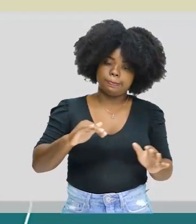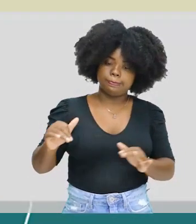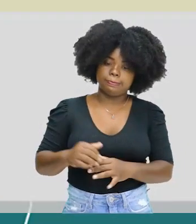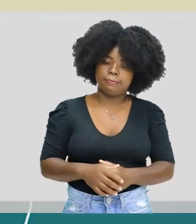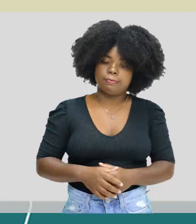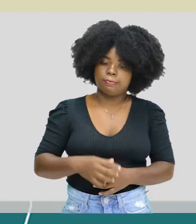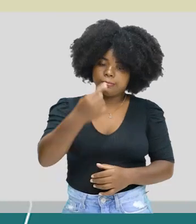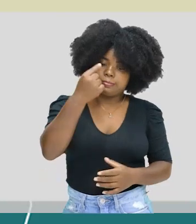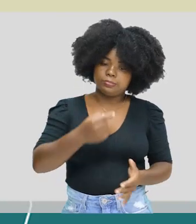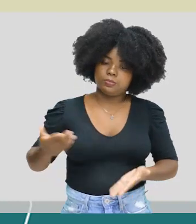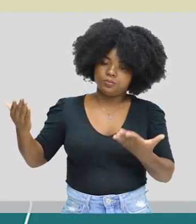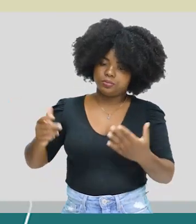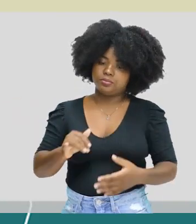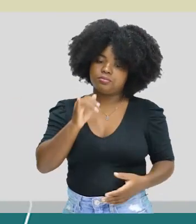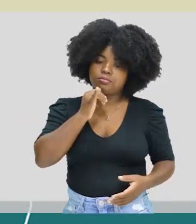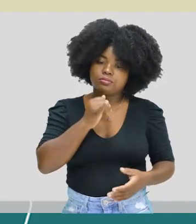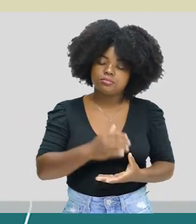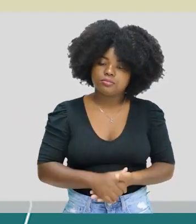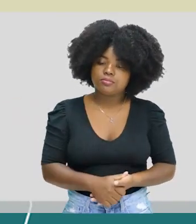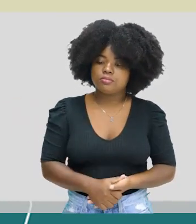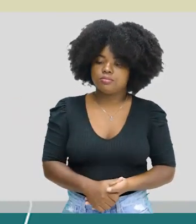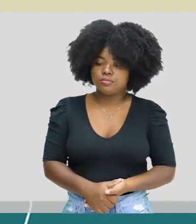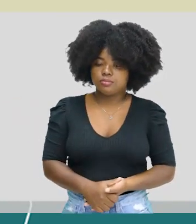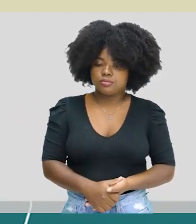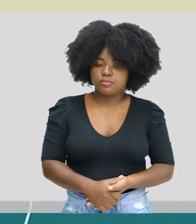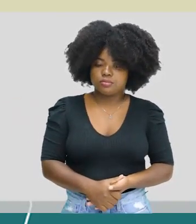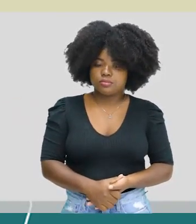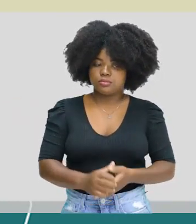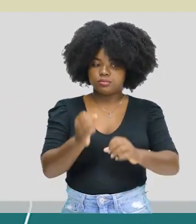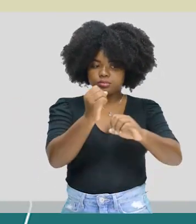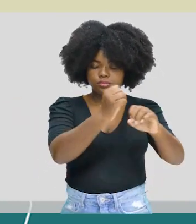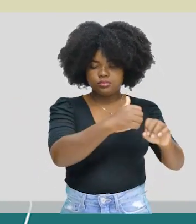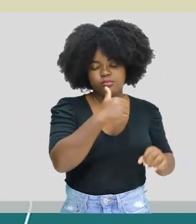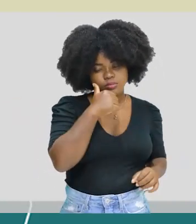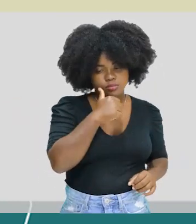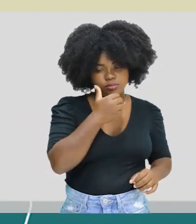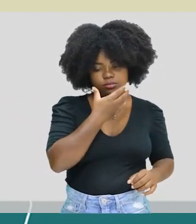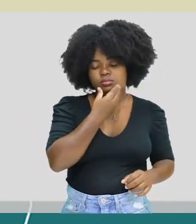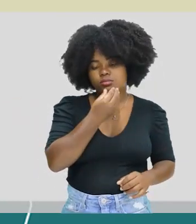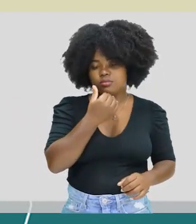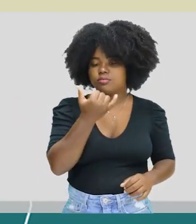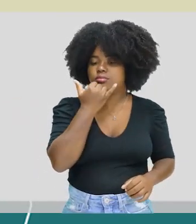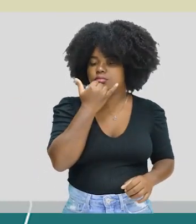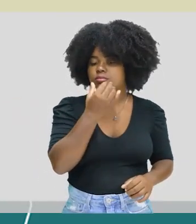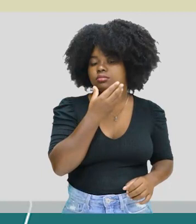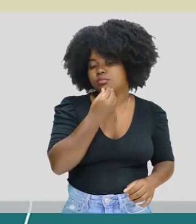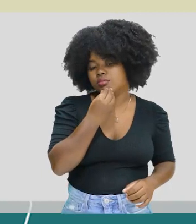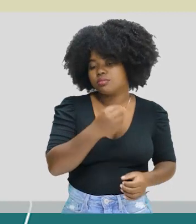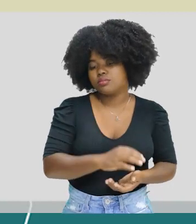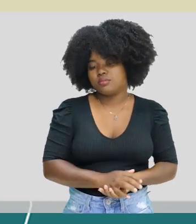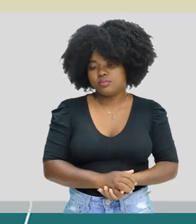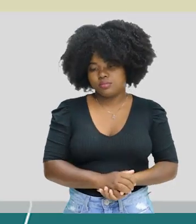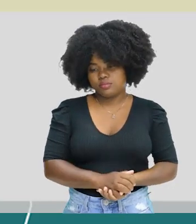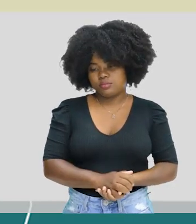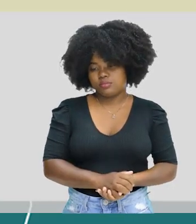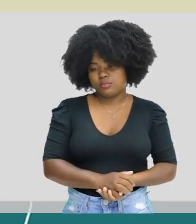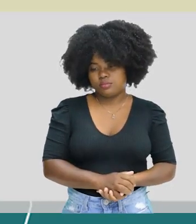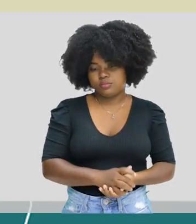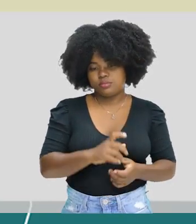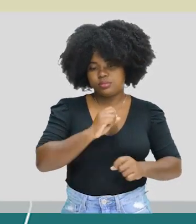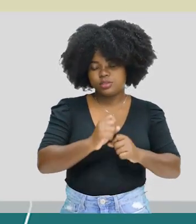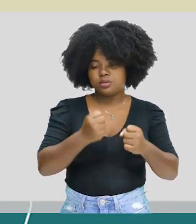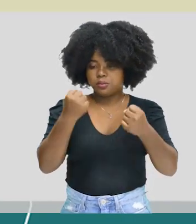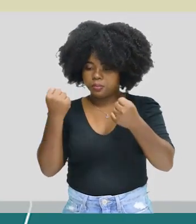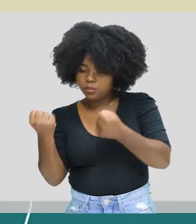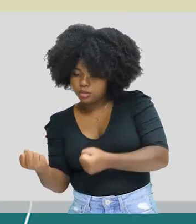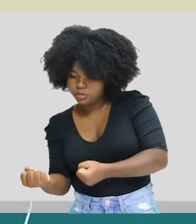obra de Rodin, né, mostrando um par de esculturas masculinas e você tem o conceito do contraposto. O que é contraposto? Você joga o peso todo de